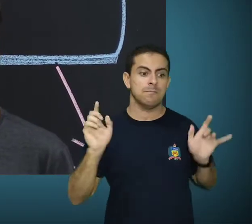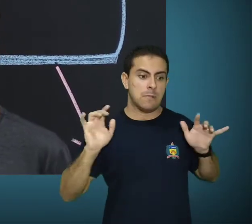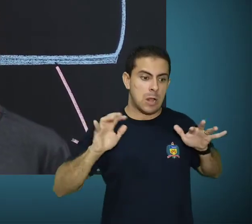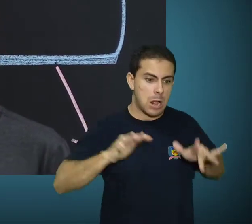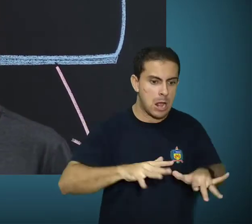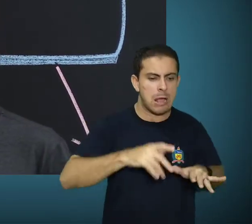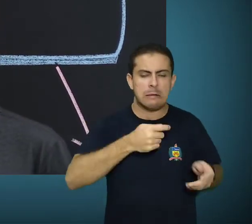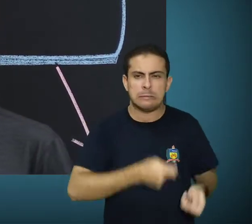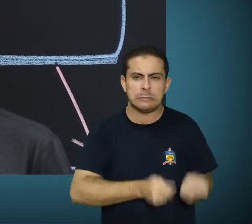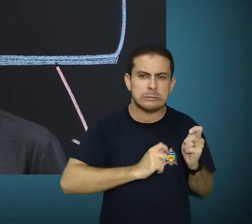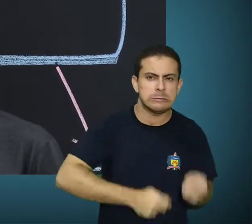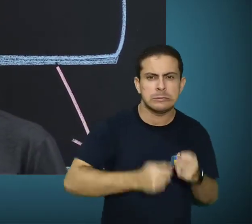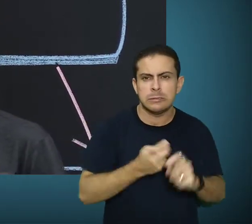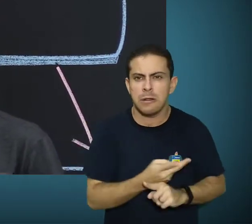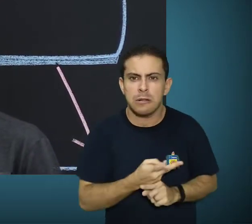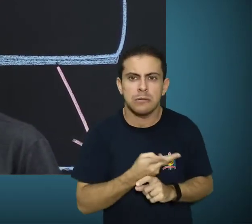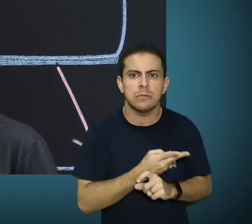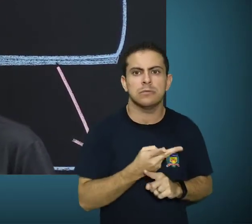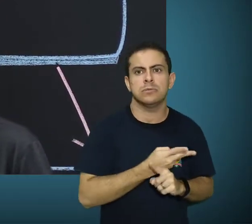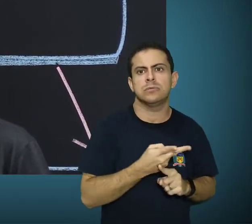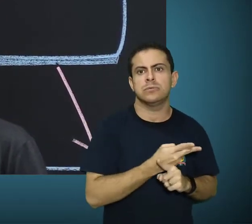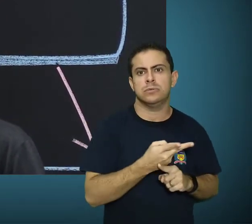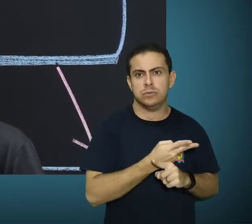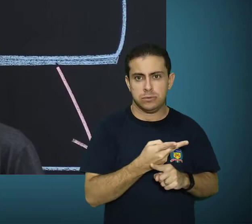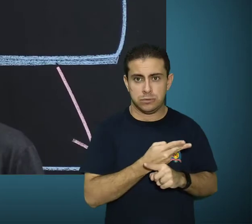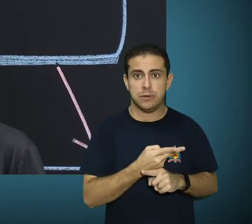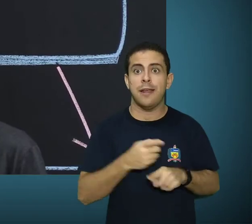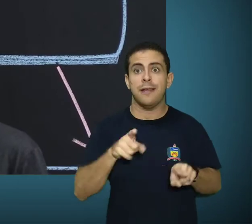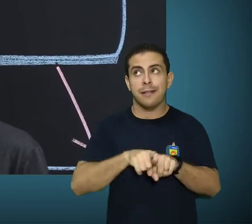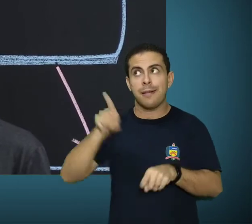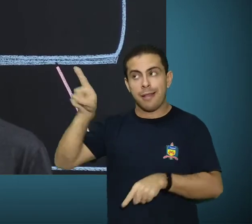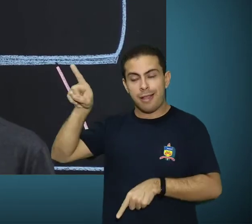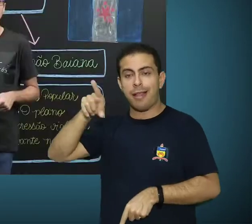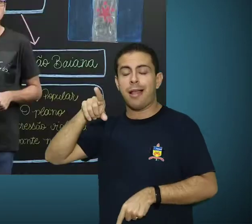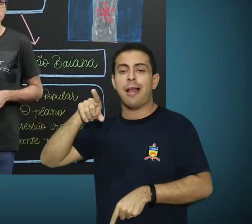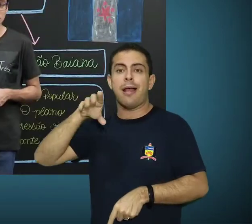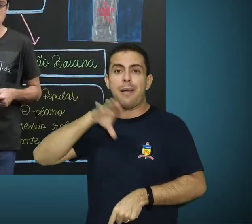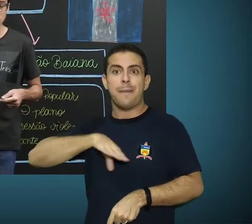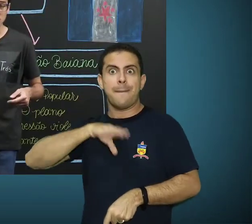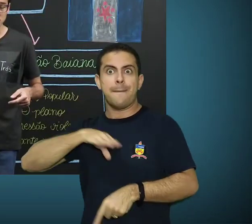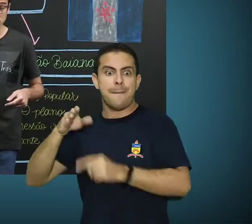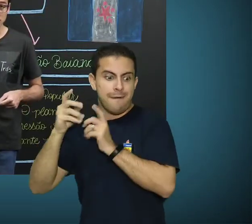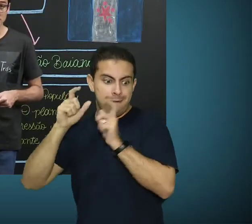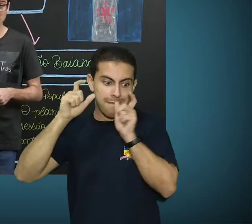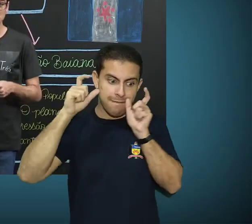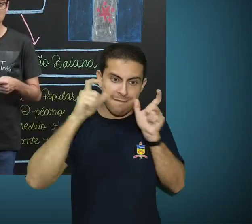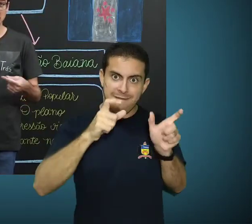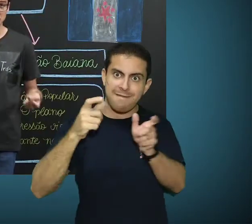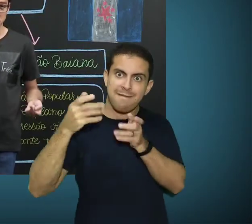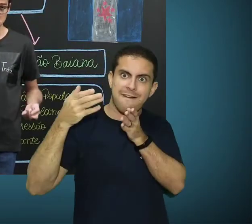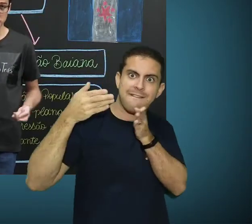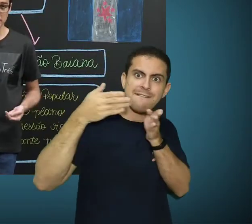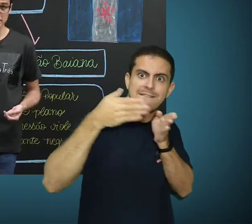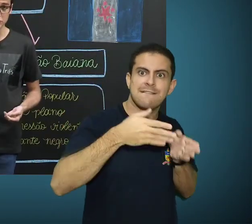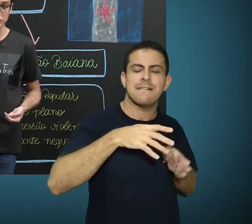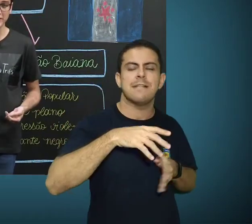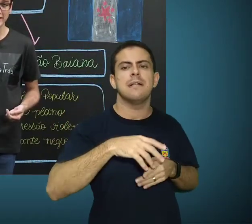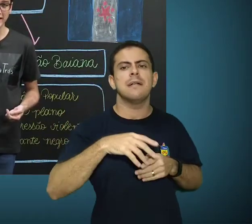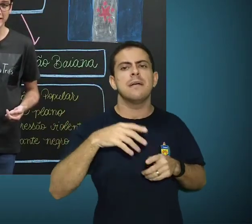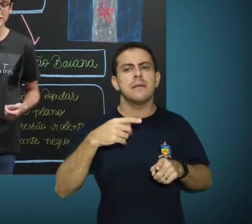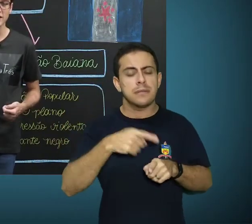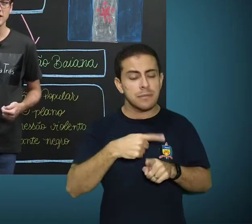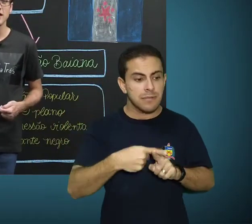crescido e também o controle administrativo por parte do Império Português. O que acontecia? Toda essa atividade de exploração